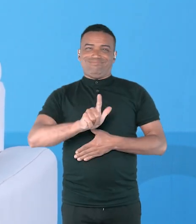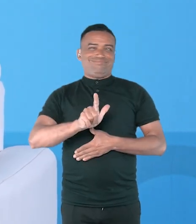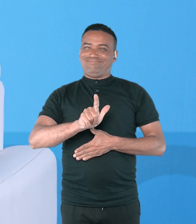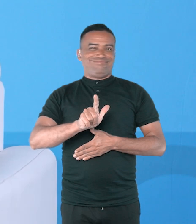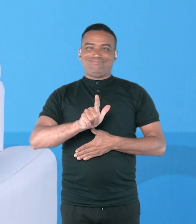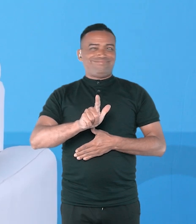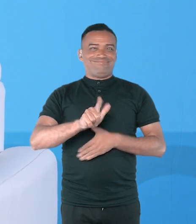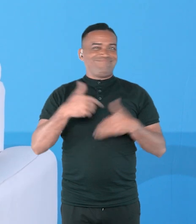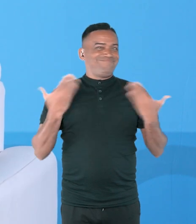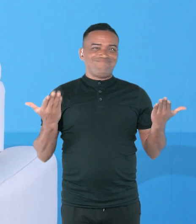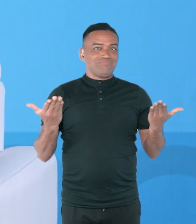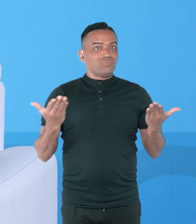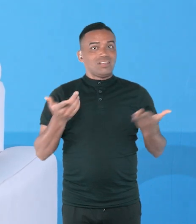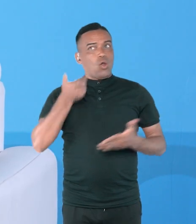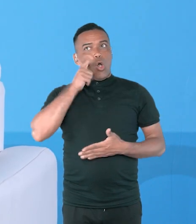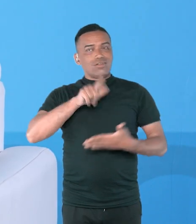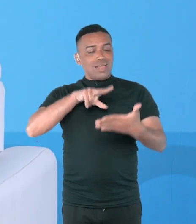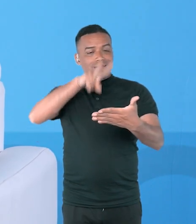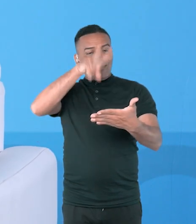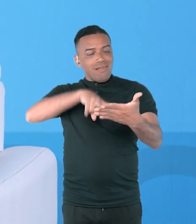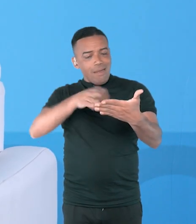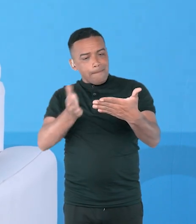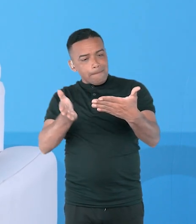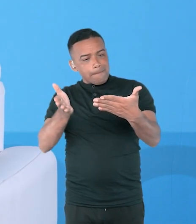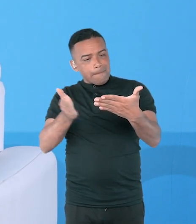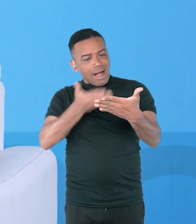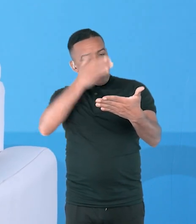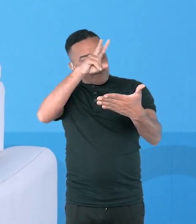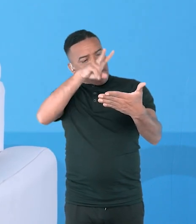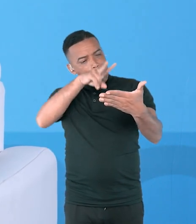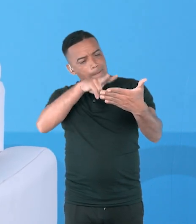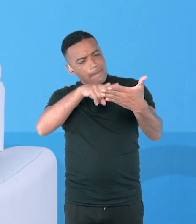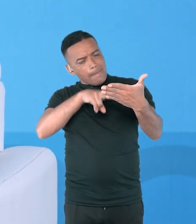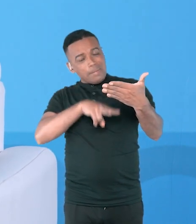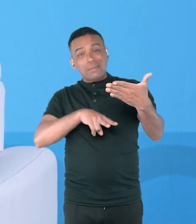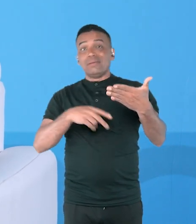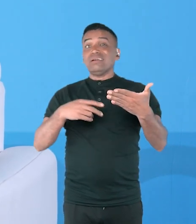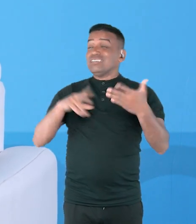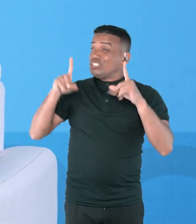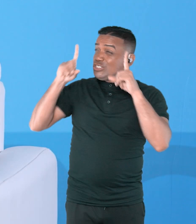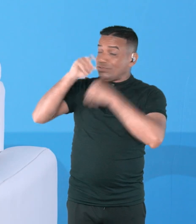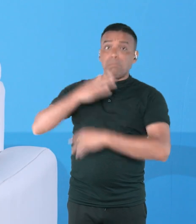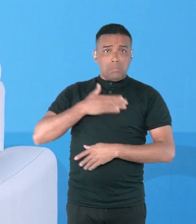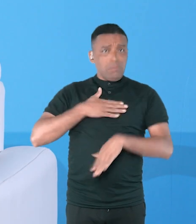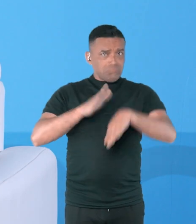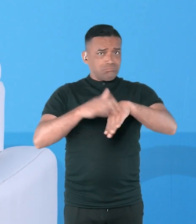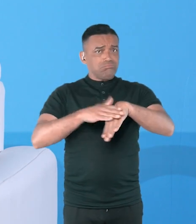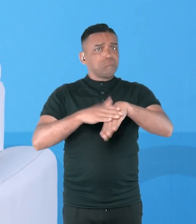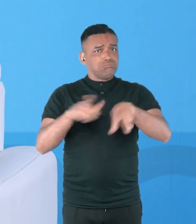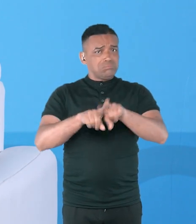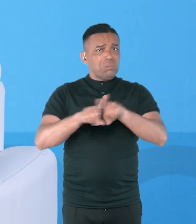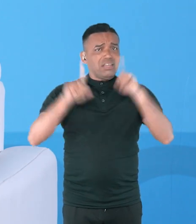gente não consegue mais correr uma página de texto, está cada vez mais difícil. Para mim também, tá,